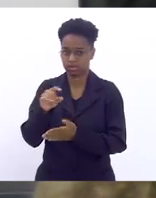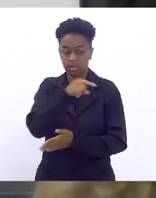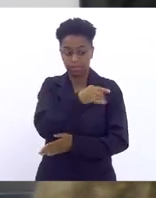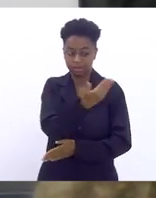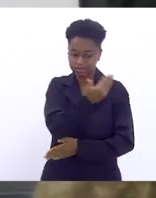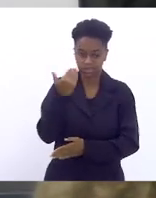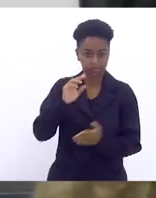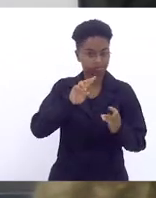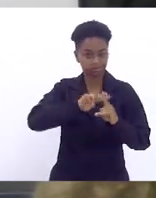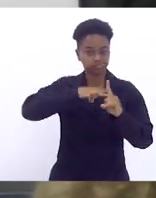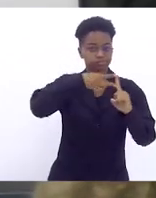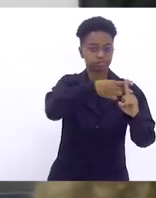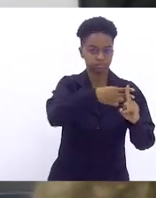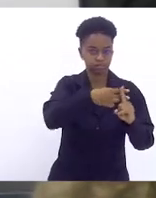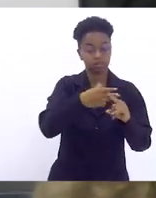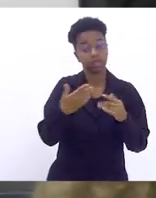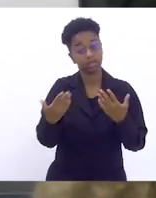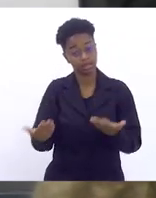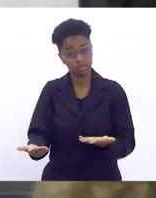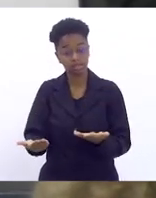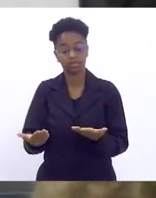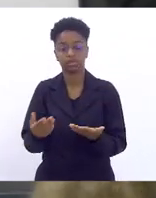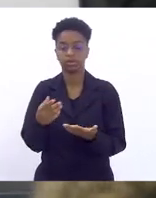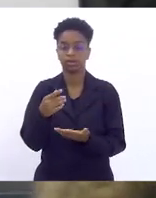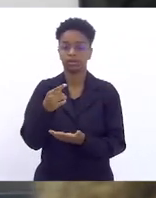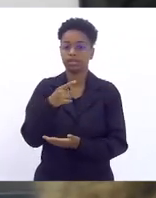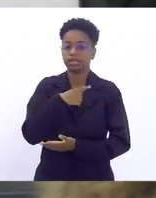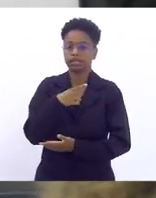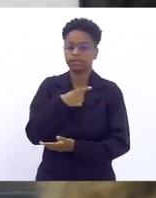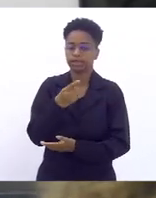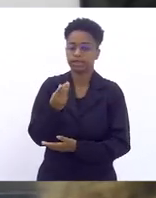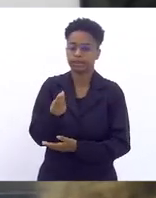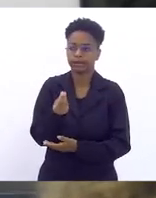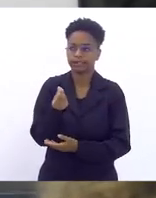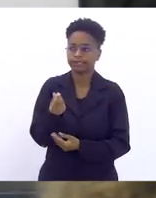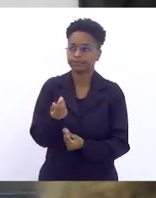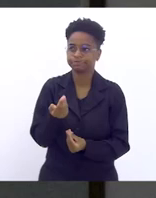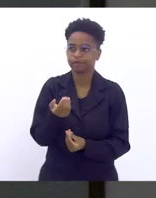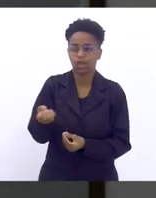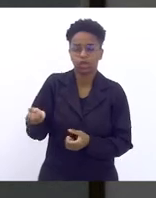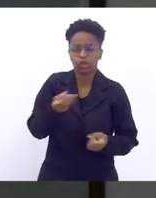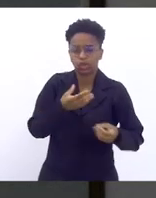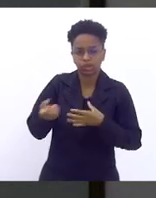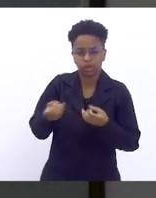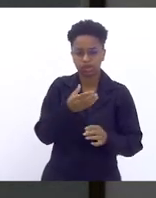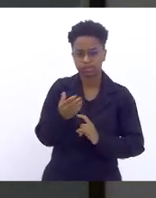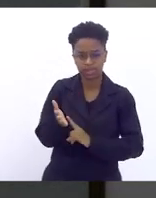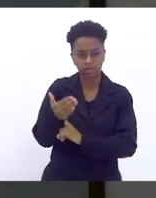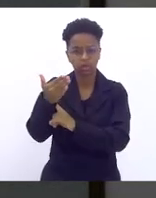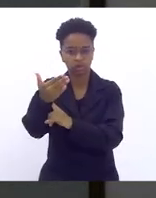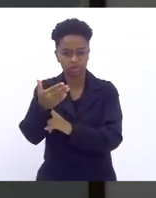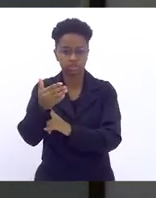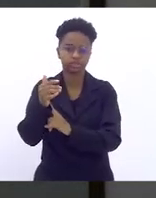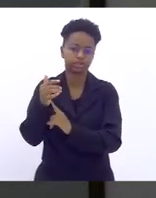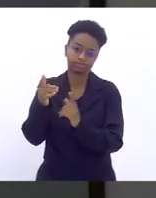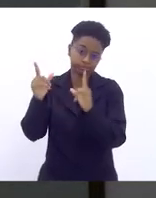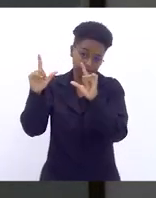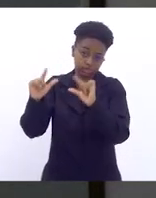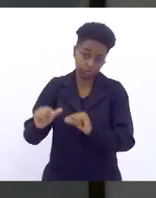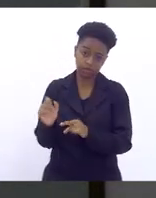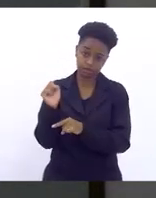atrás apesar do da questão da inovação tecnológica que diminui o número de